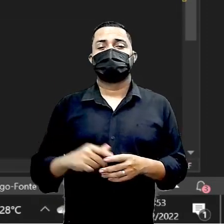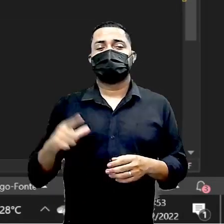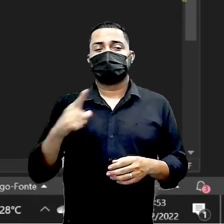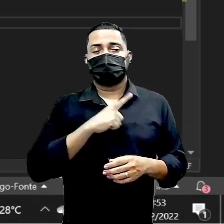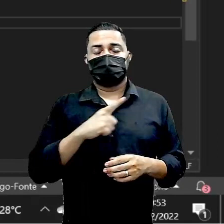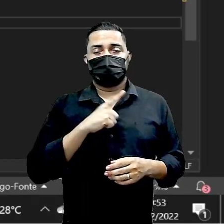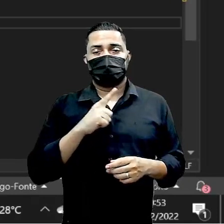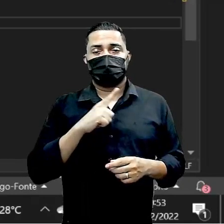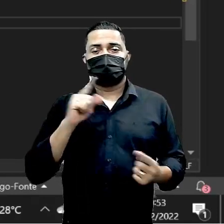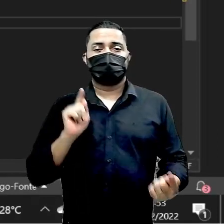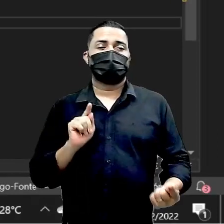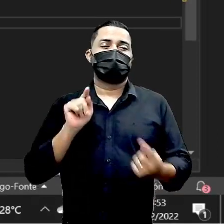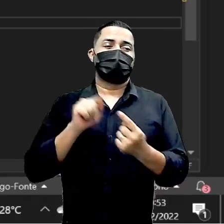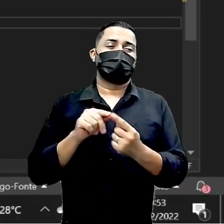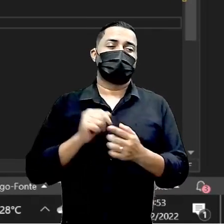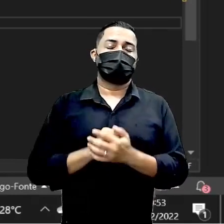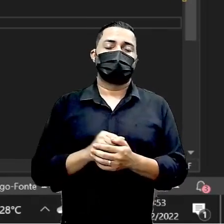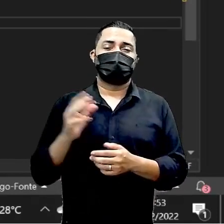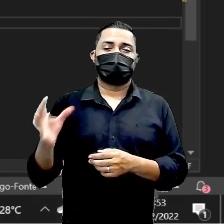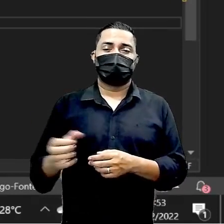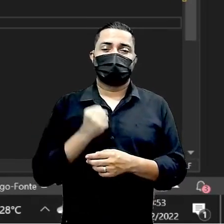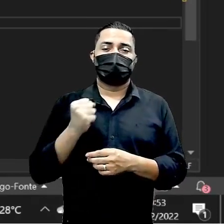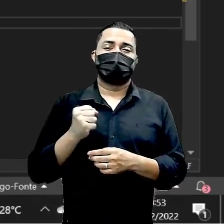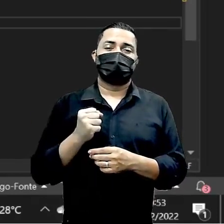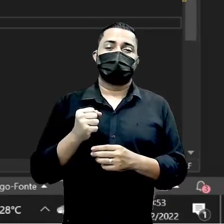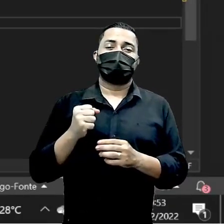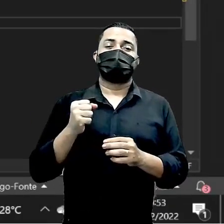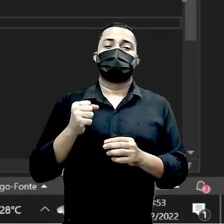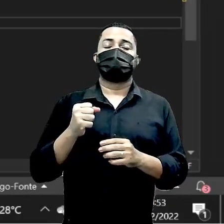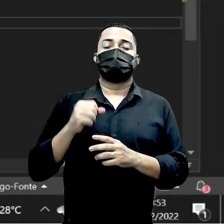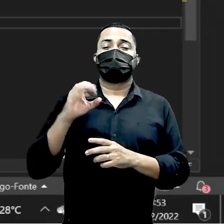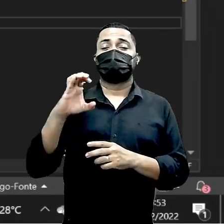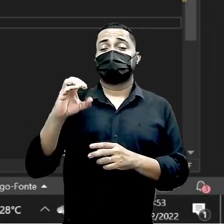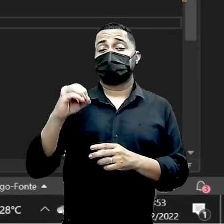meu objeto. Vou pegar o componente